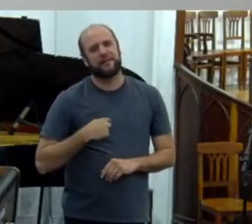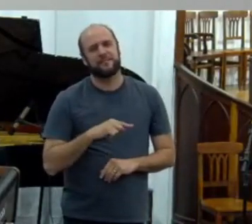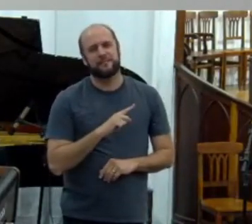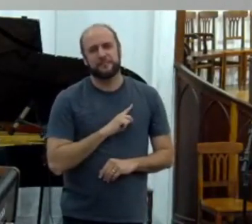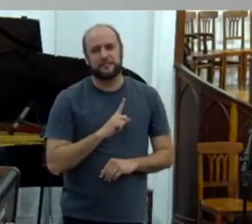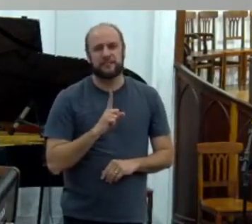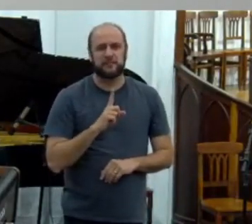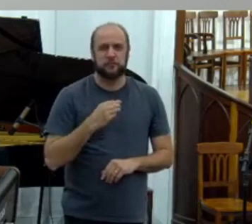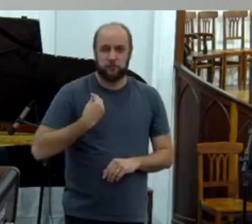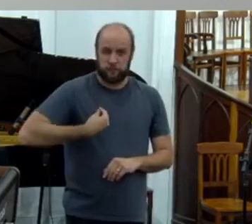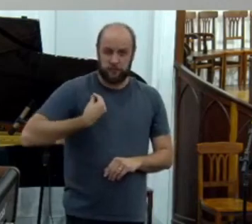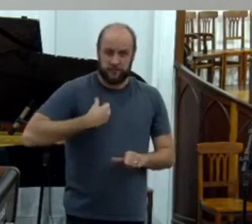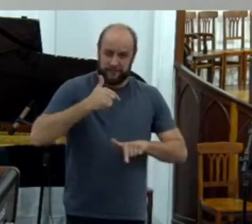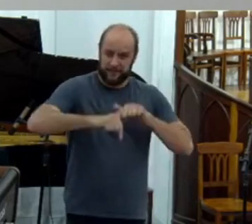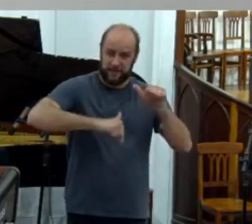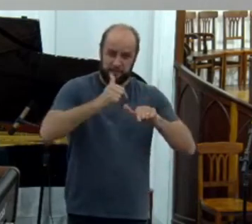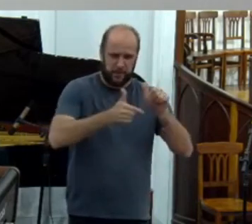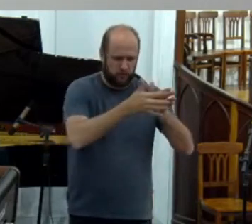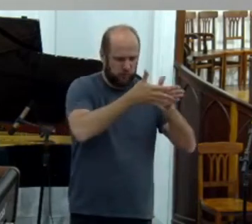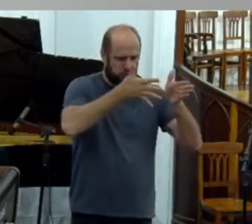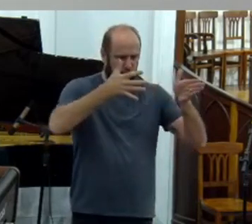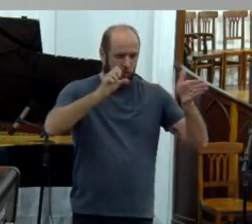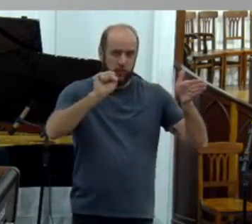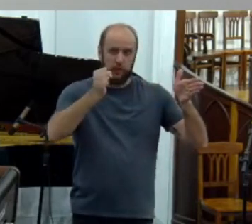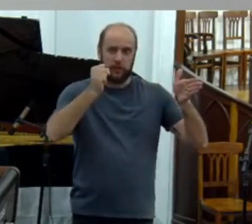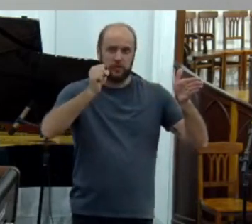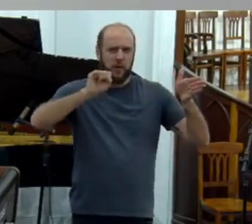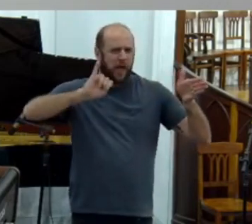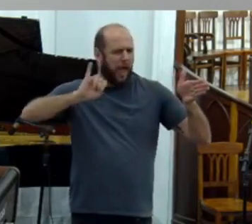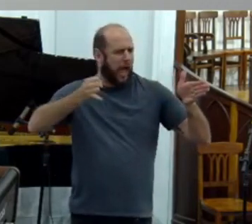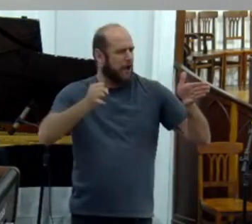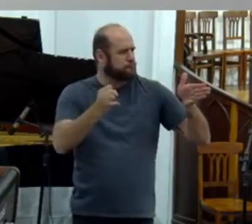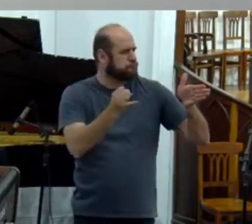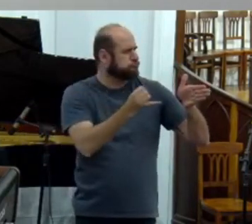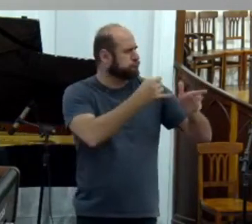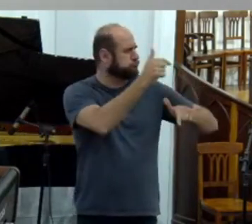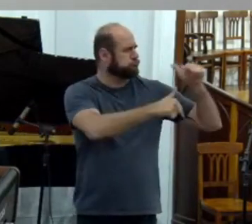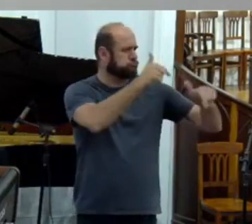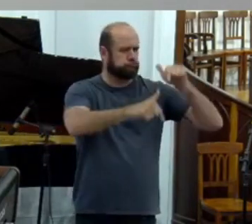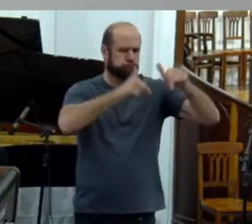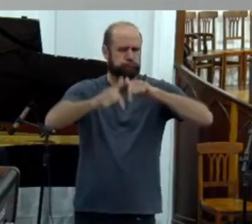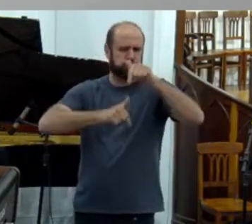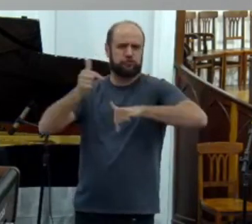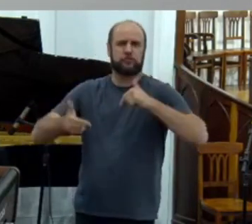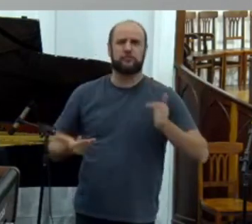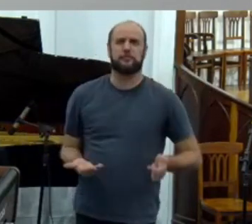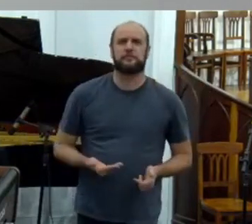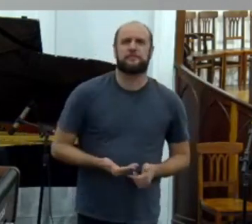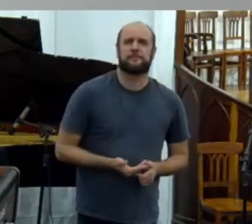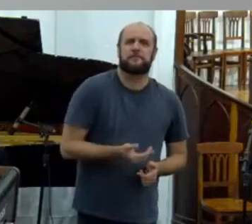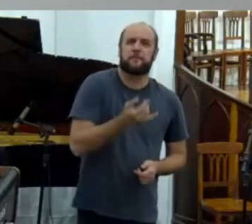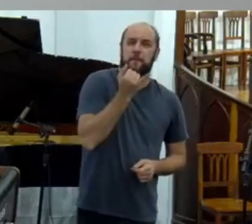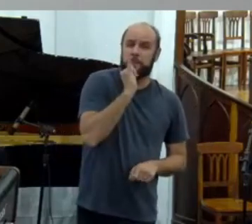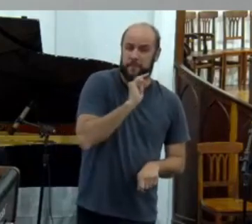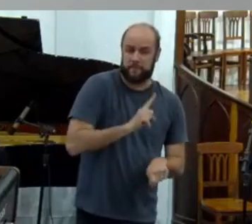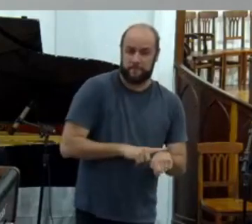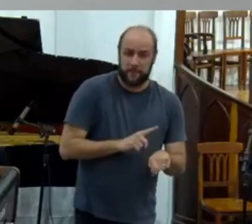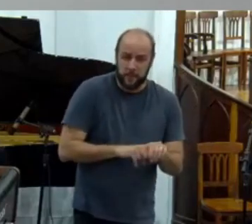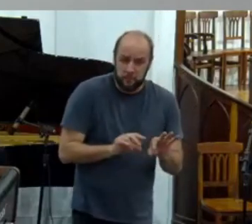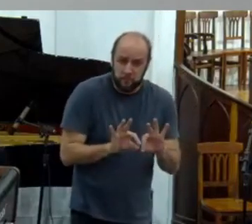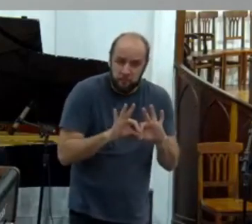carga horária de 8 horas de trabalho, aproveite para trabalhar. Se nós temos um tempo com a